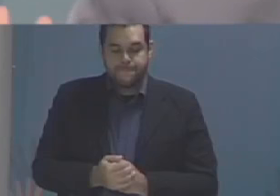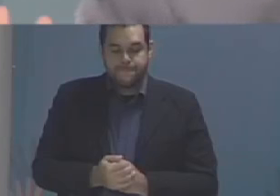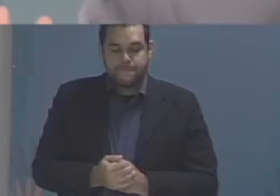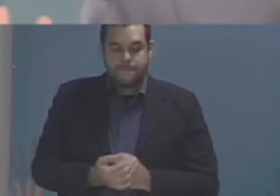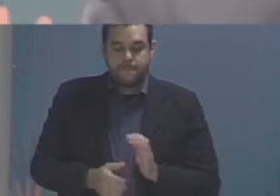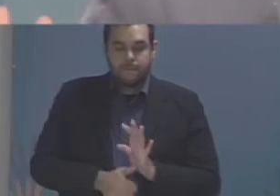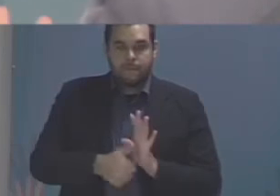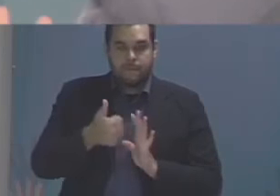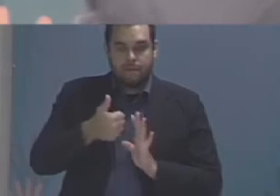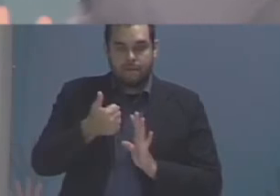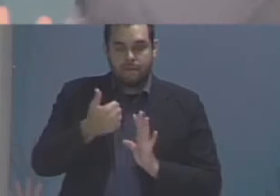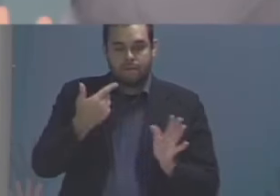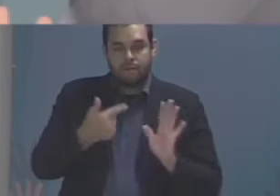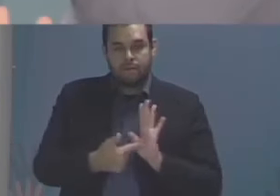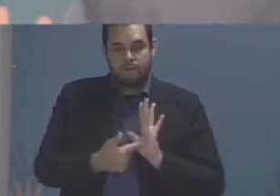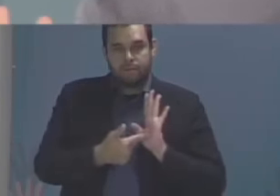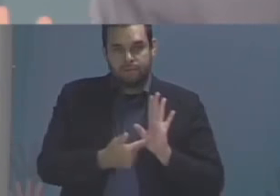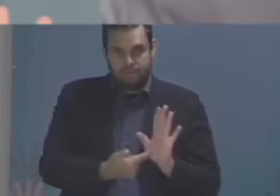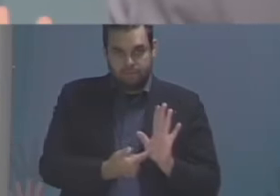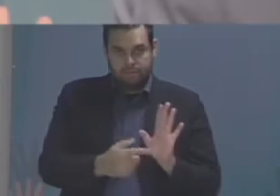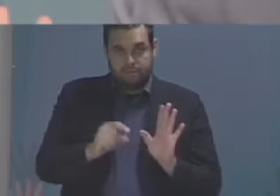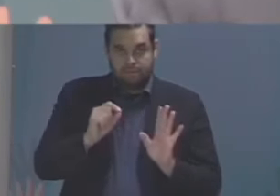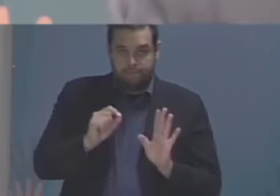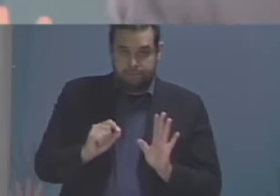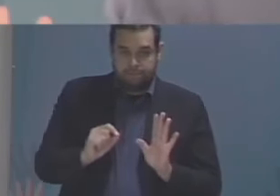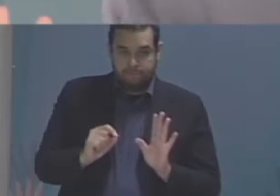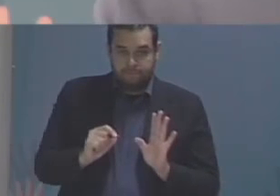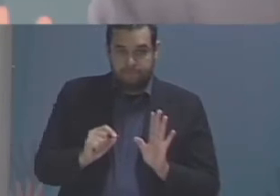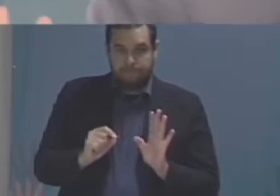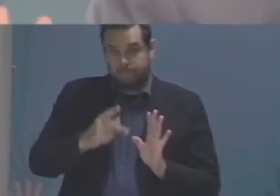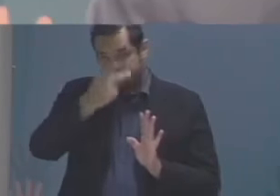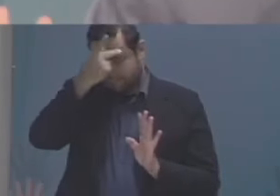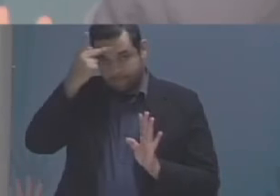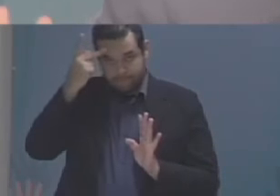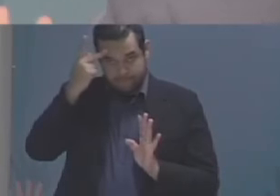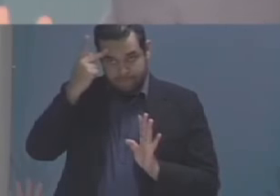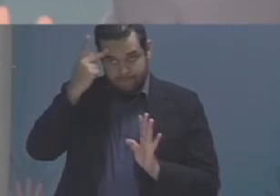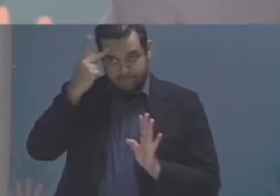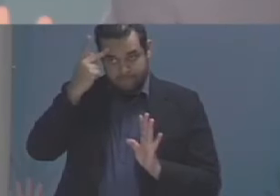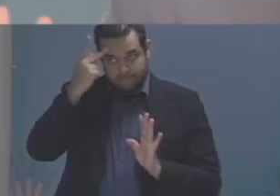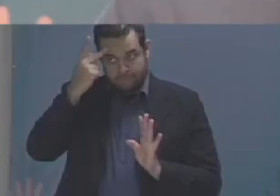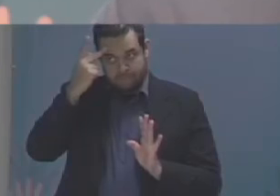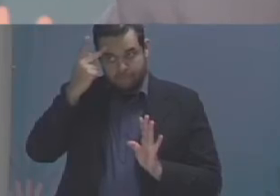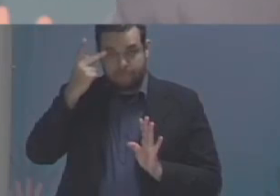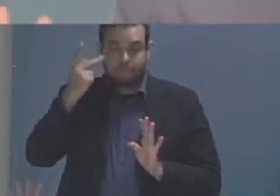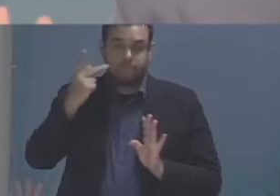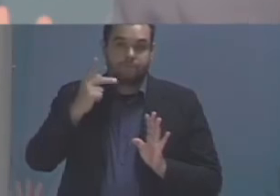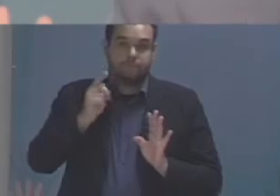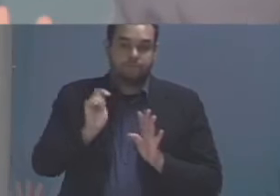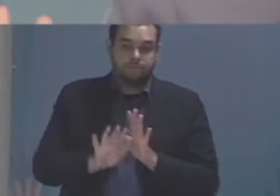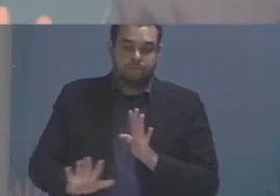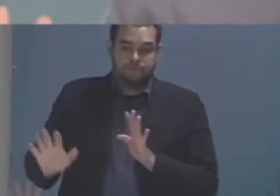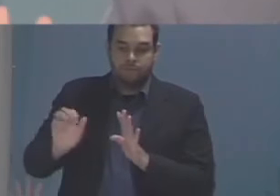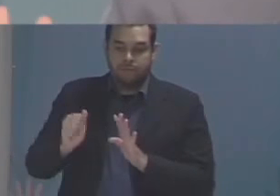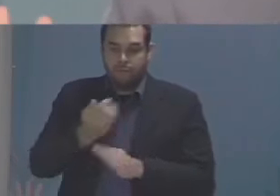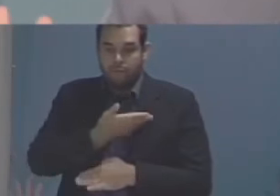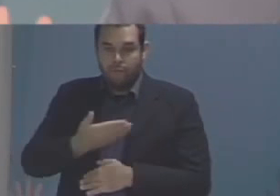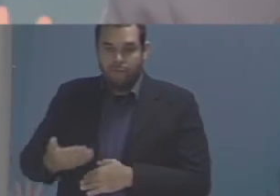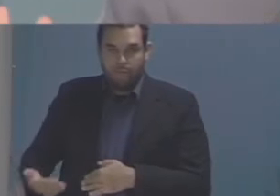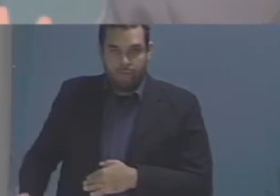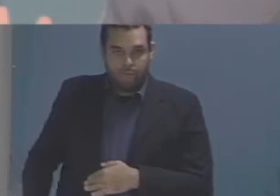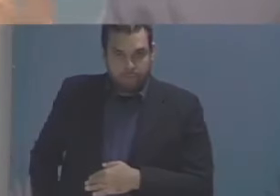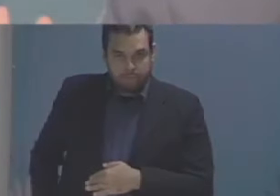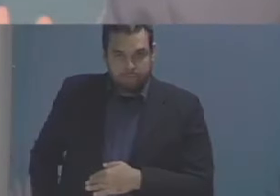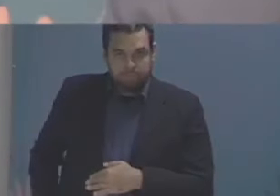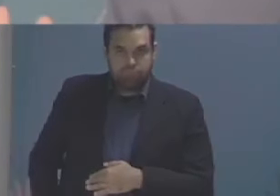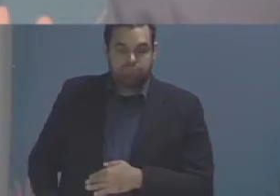a primeira questão que eu quero abordar é o seguinte: as pessoas, quando elas estão em ambientes públicos ou não, quando elas estão